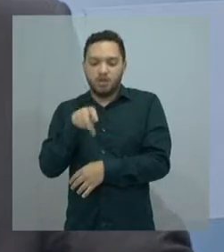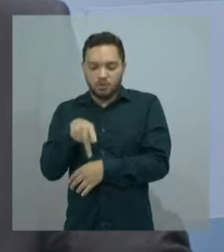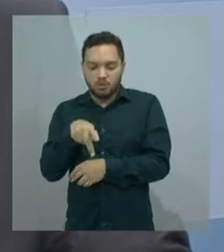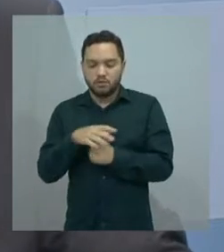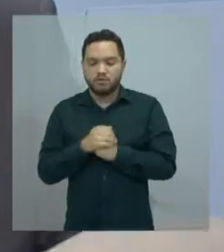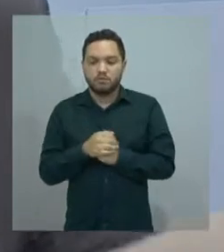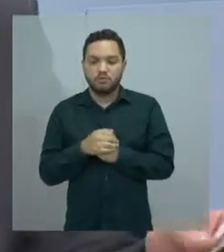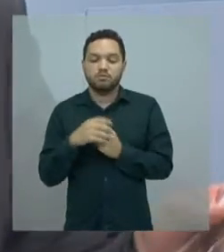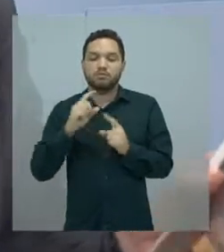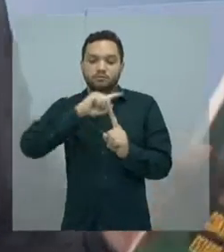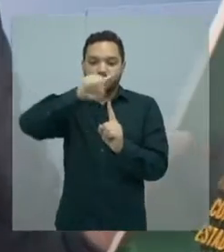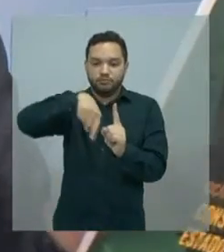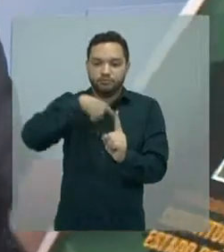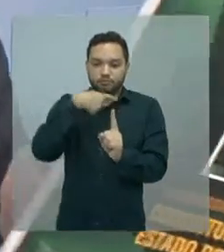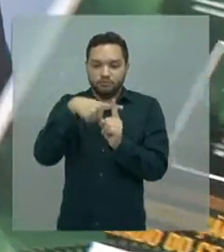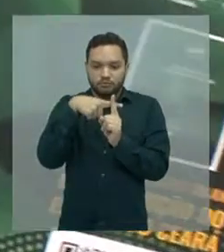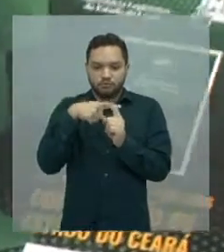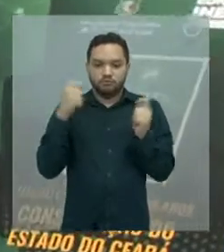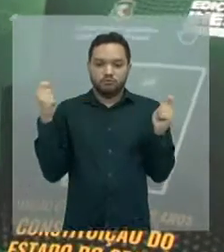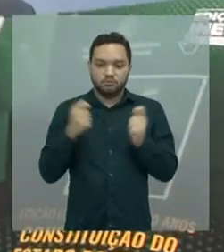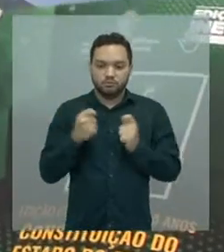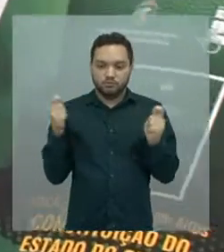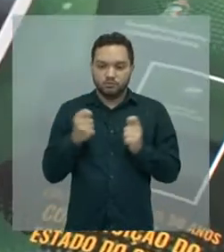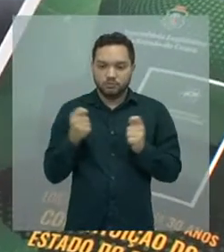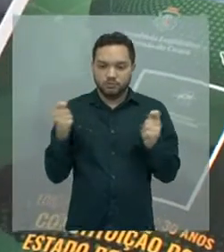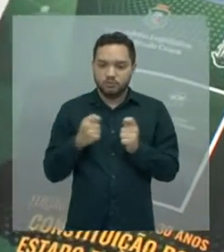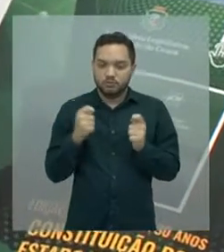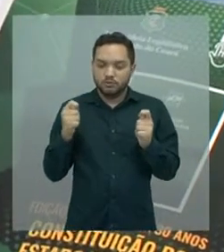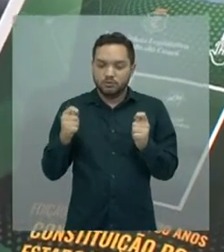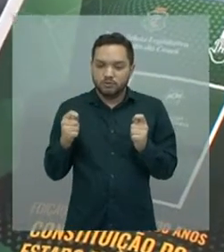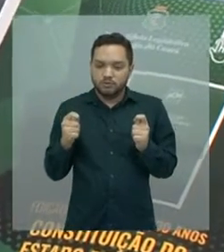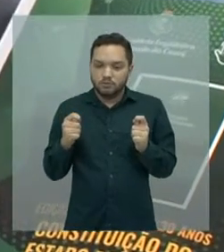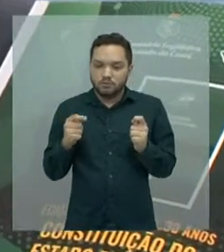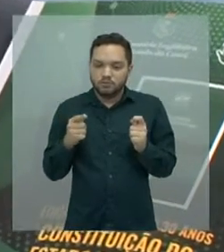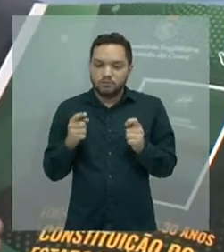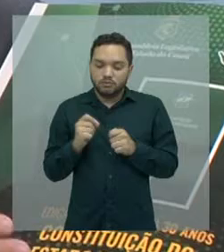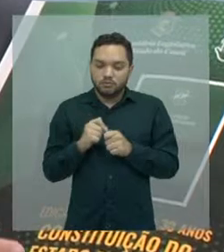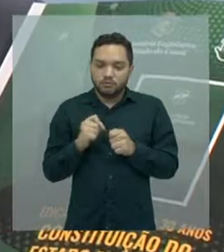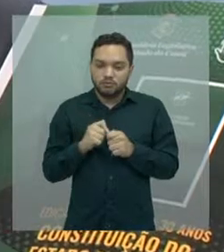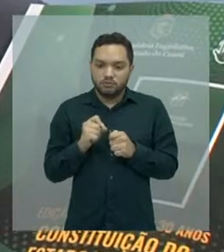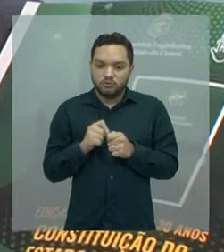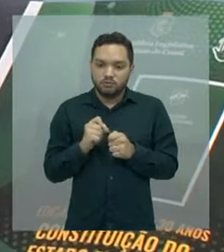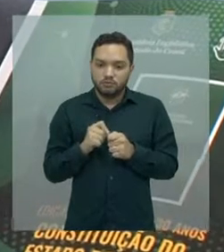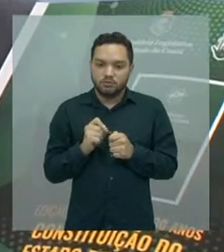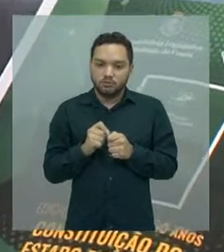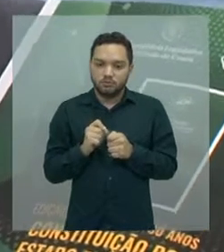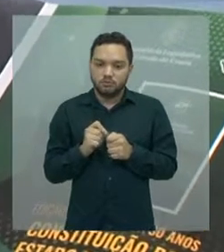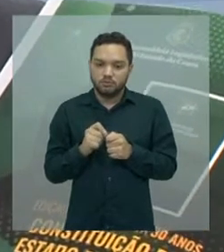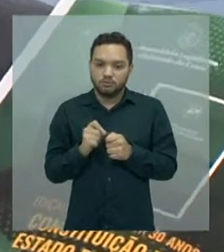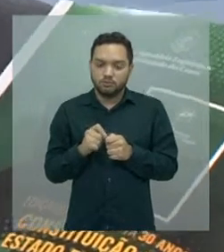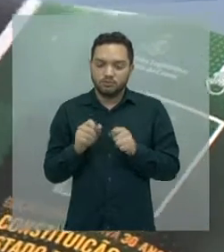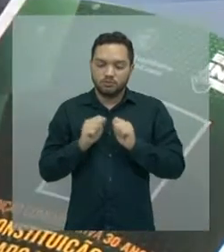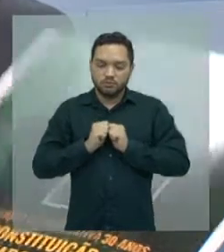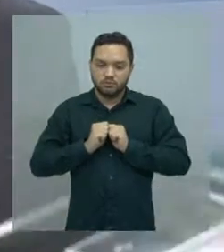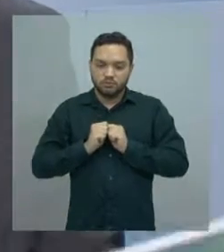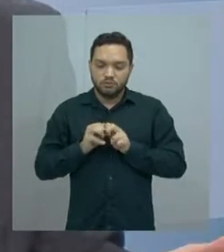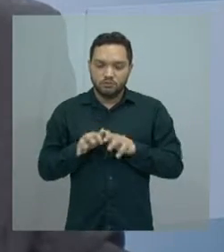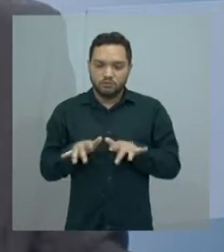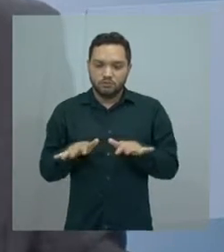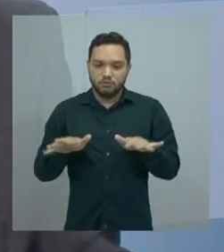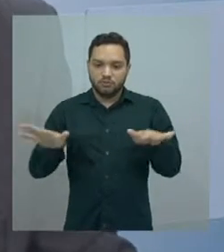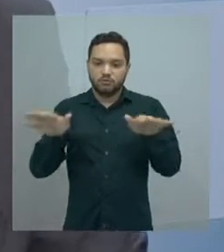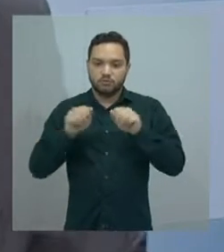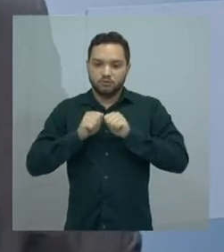possibilidade, né, que a tecnologia nos permite. podermos disseminar com o maior